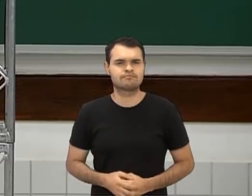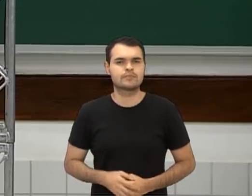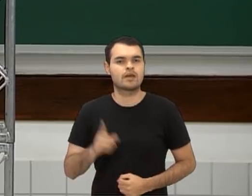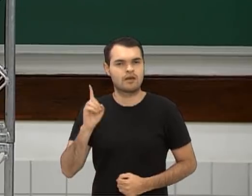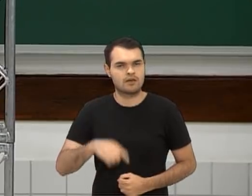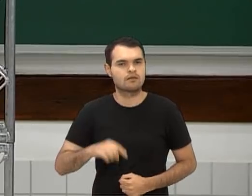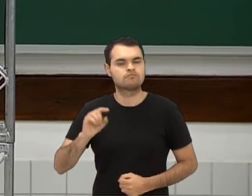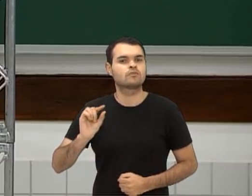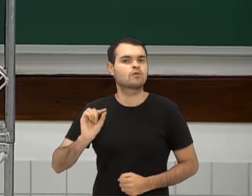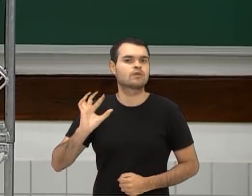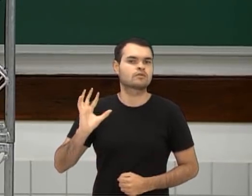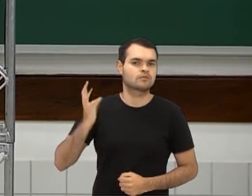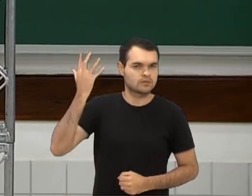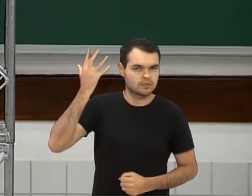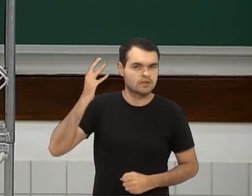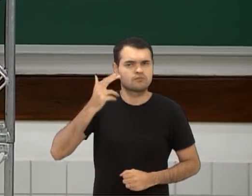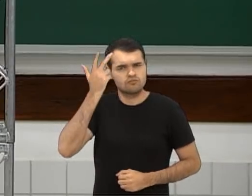são substâncias